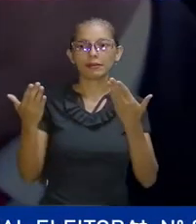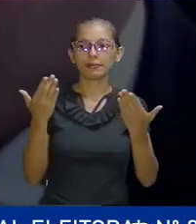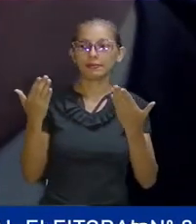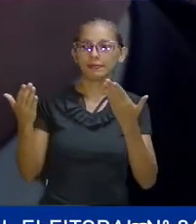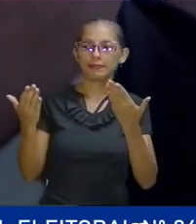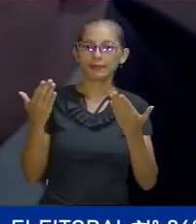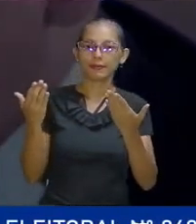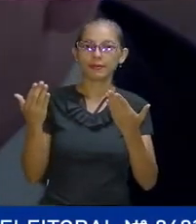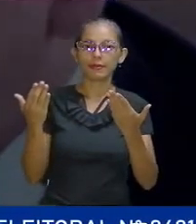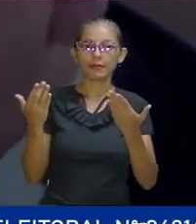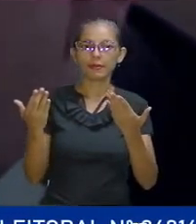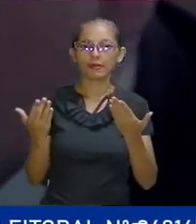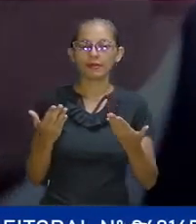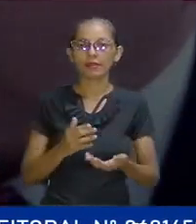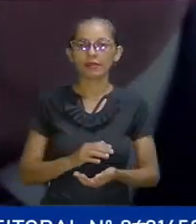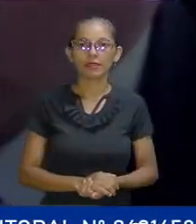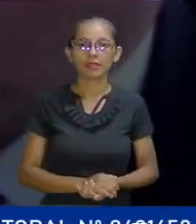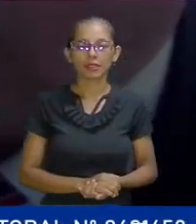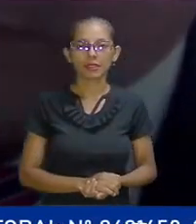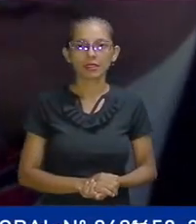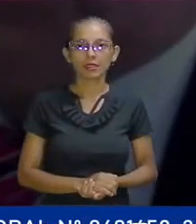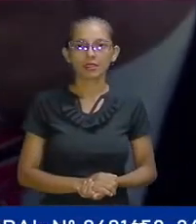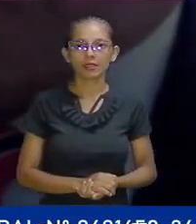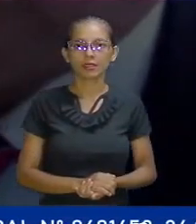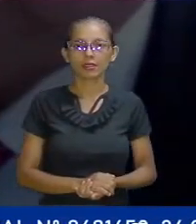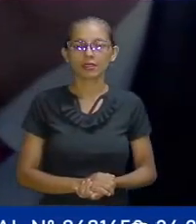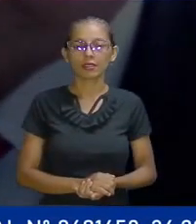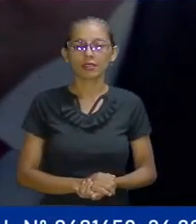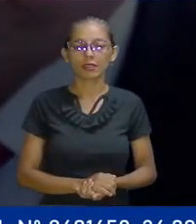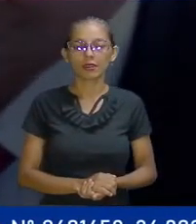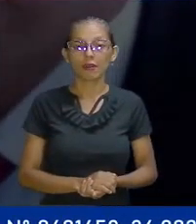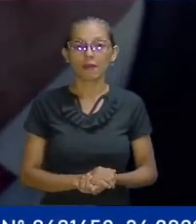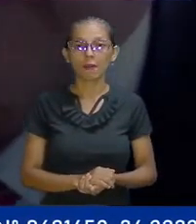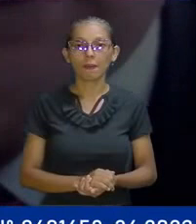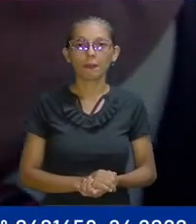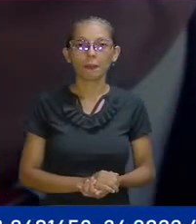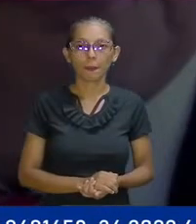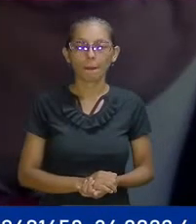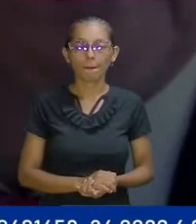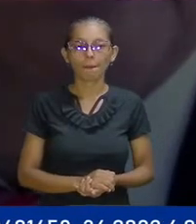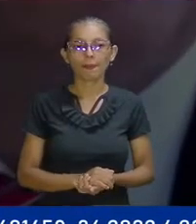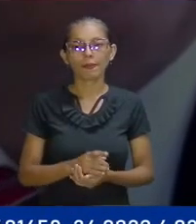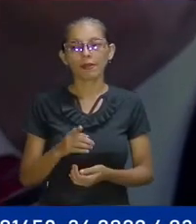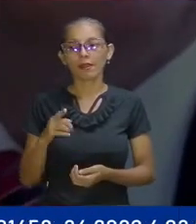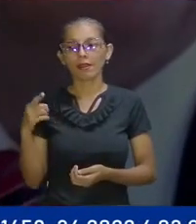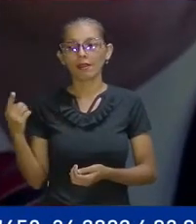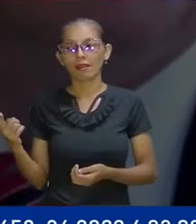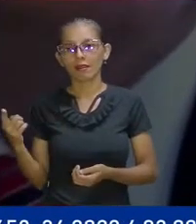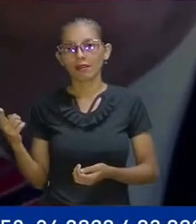Comparativamente, o maior colégio eleitoral com Mazagão,